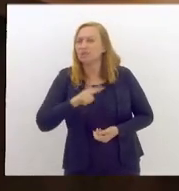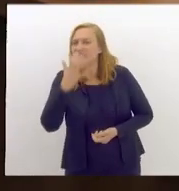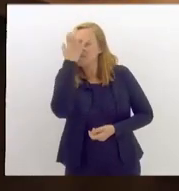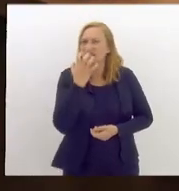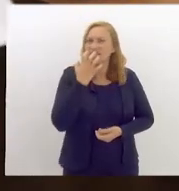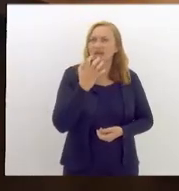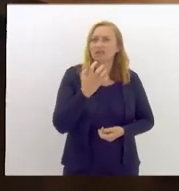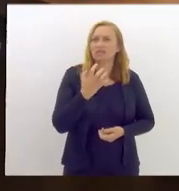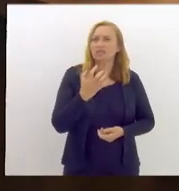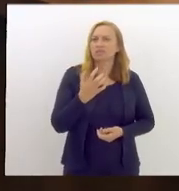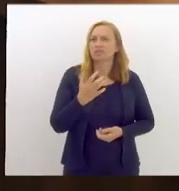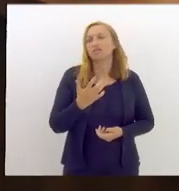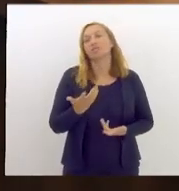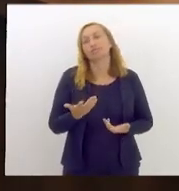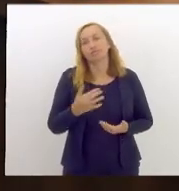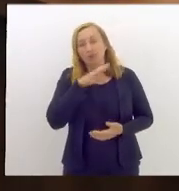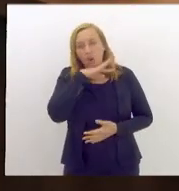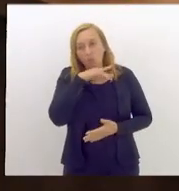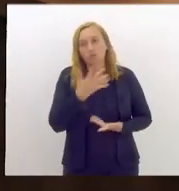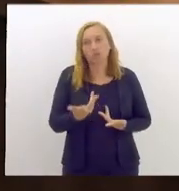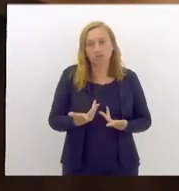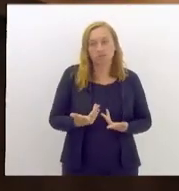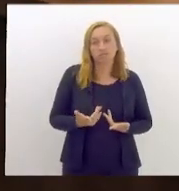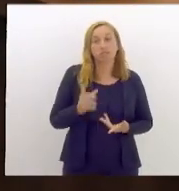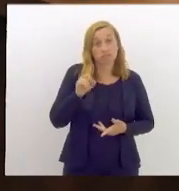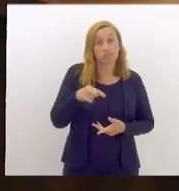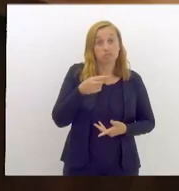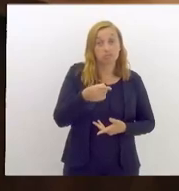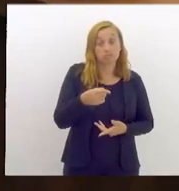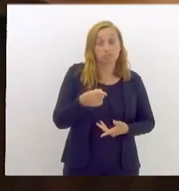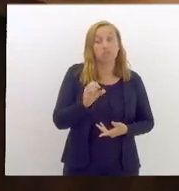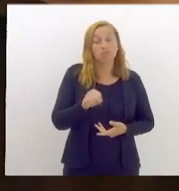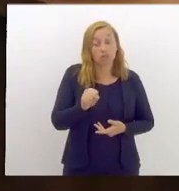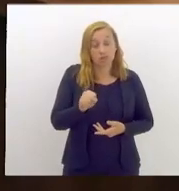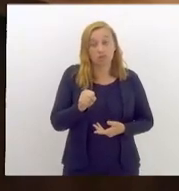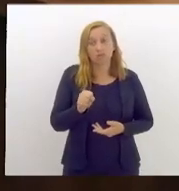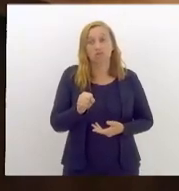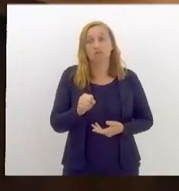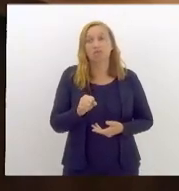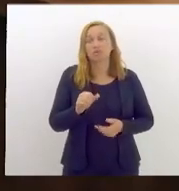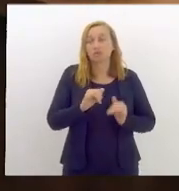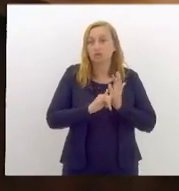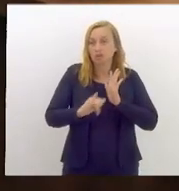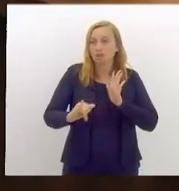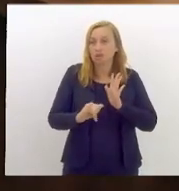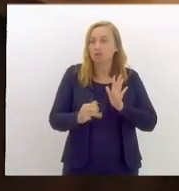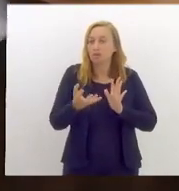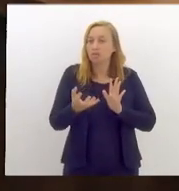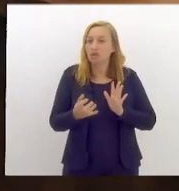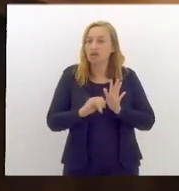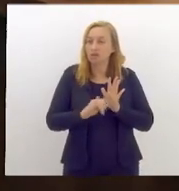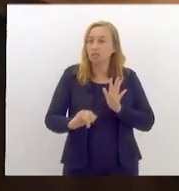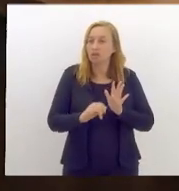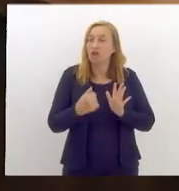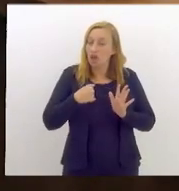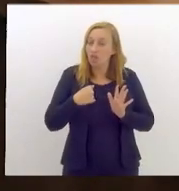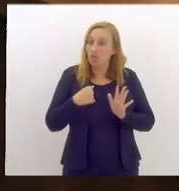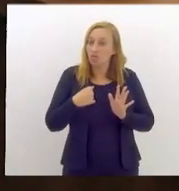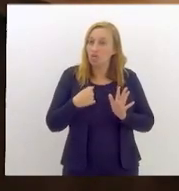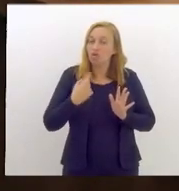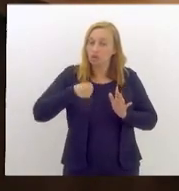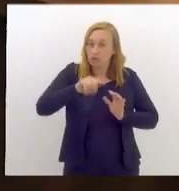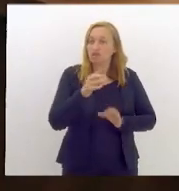há seriedade o negócio tá ruim isso daqui se for publicado eu quero que seja publicado que eu vou